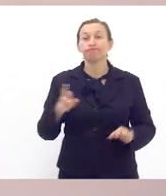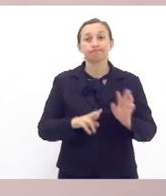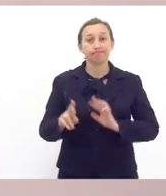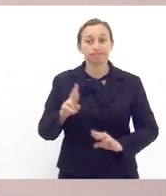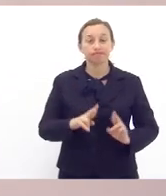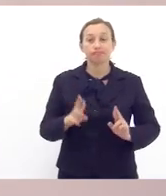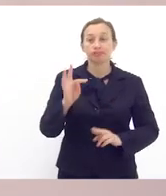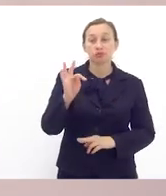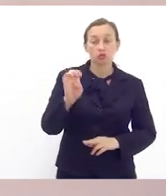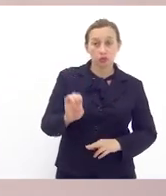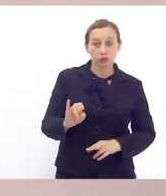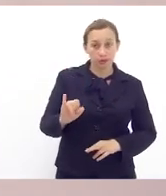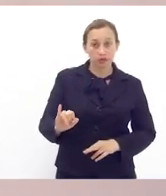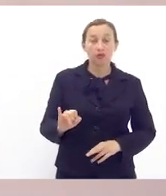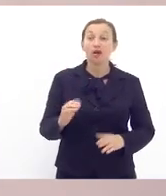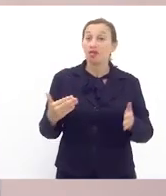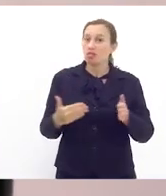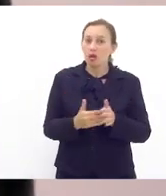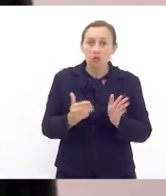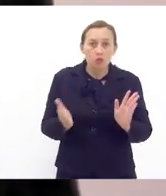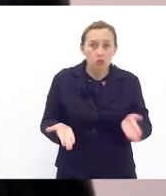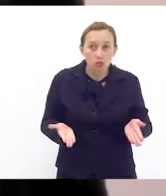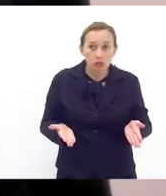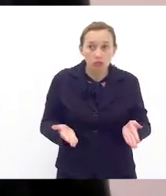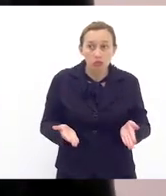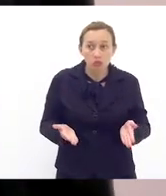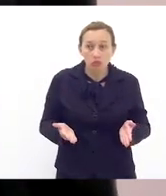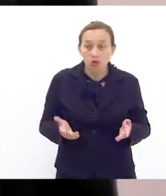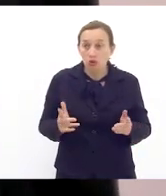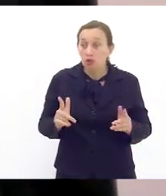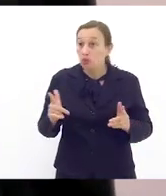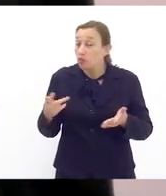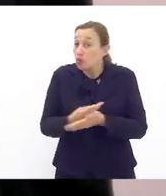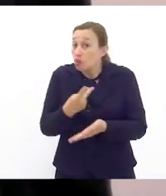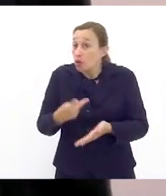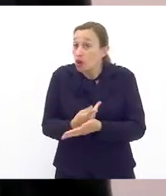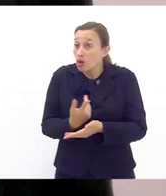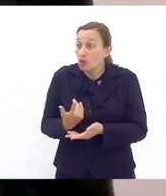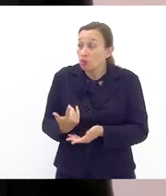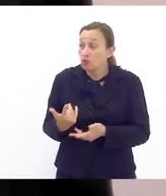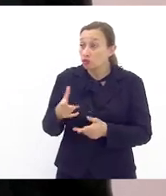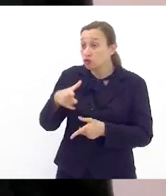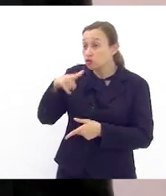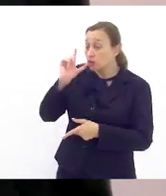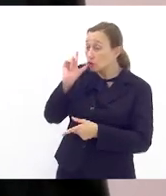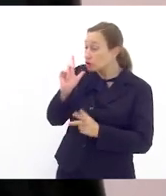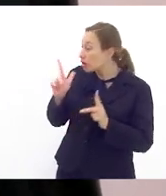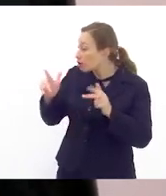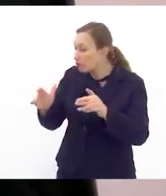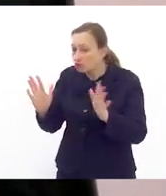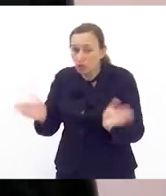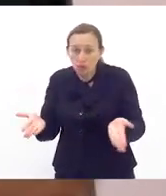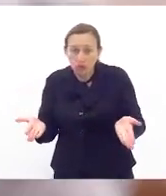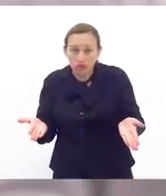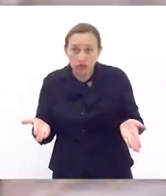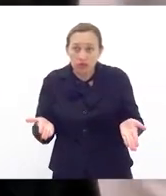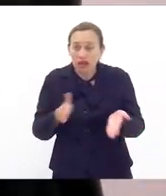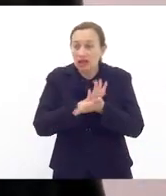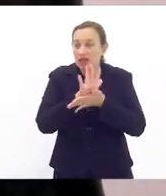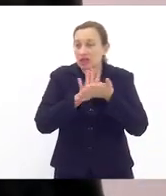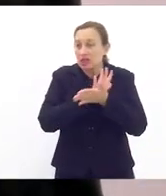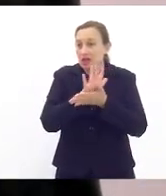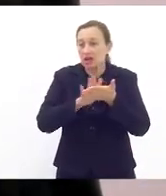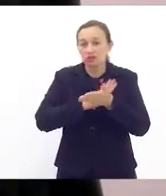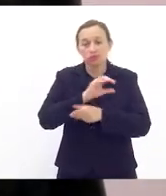ao Toy e até hoje os mesmos erros de ontem São os mesmos erros de hoje e nada